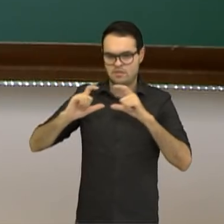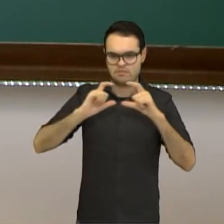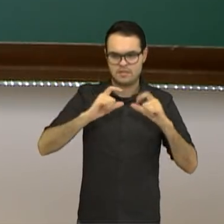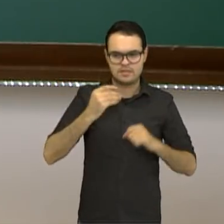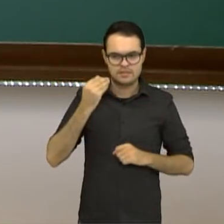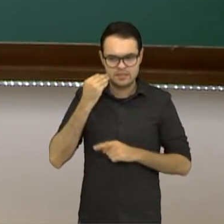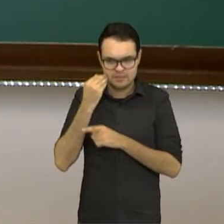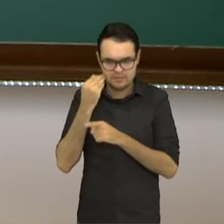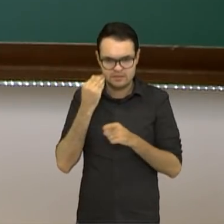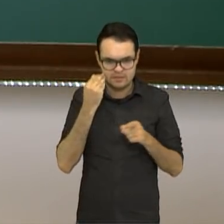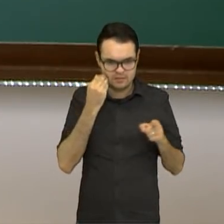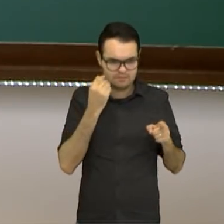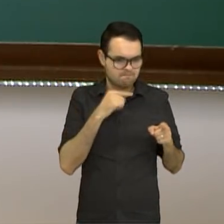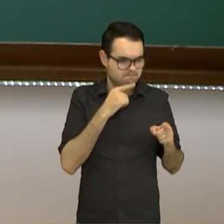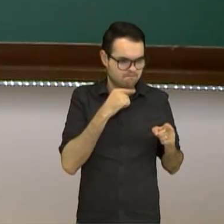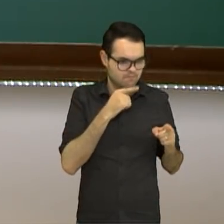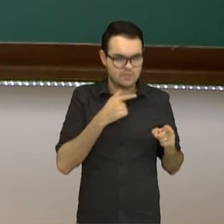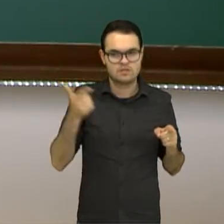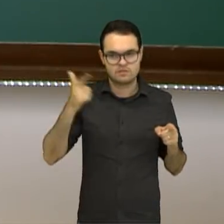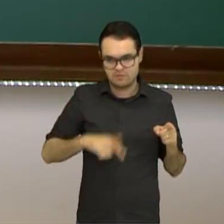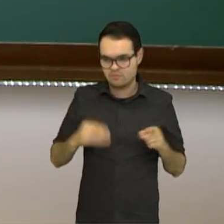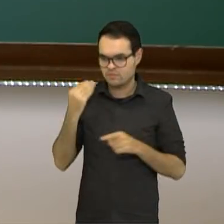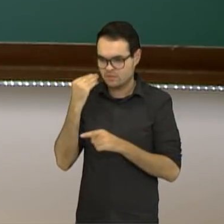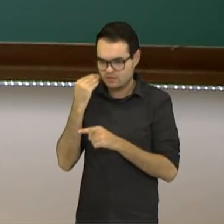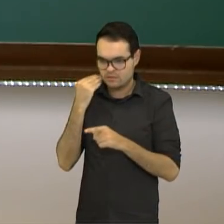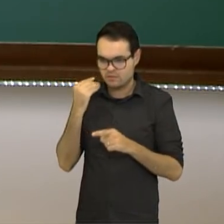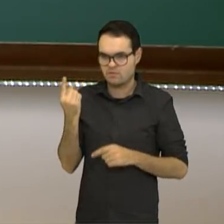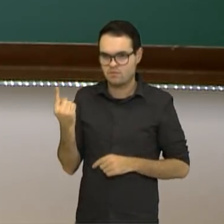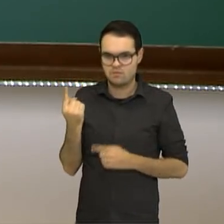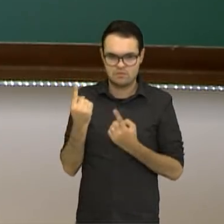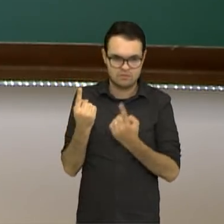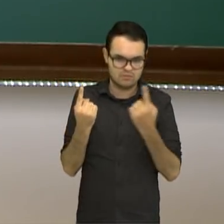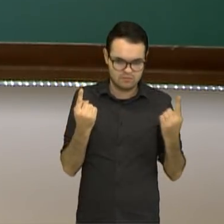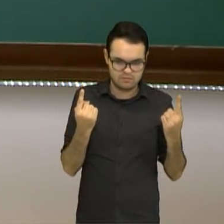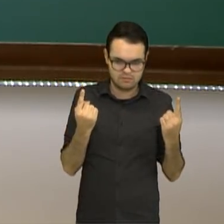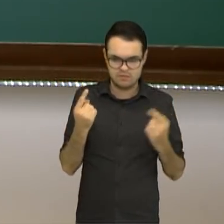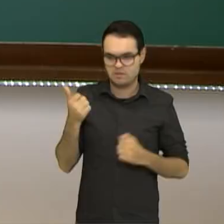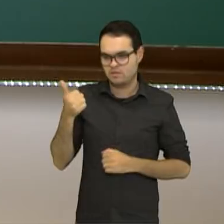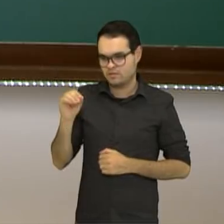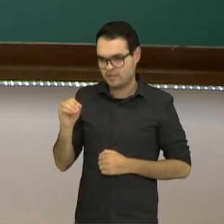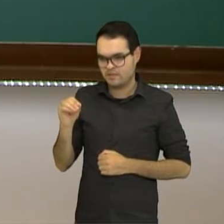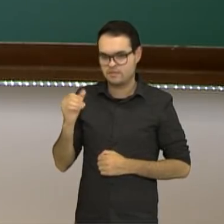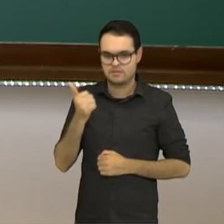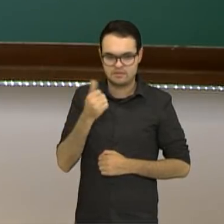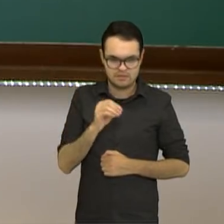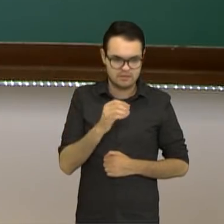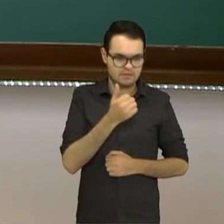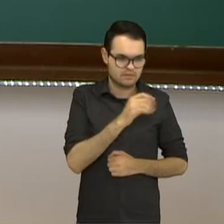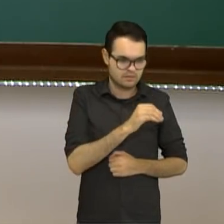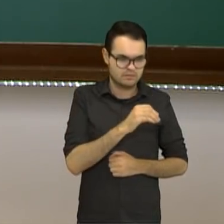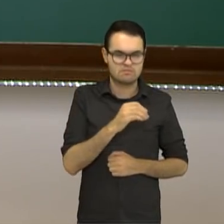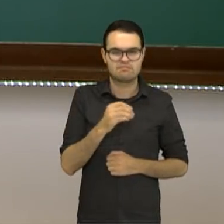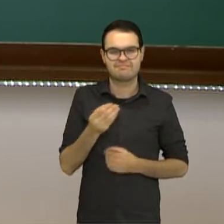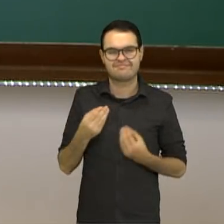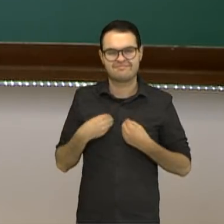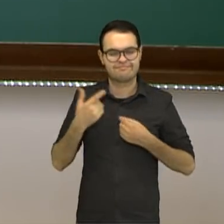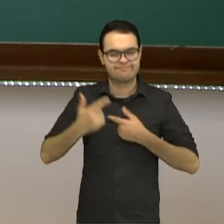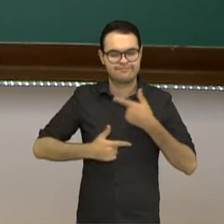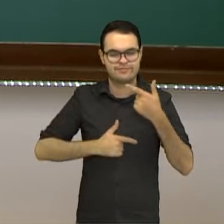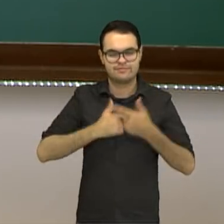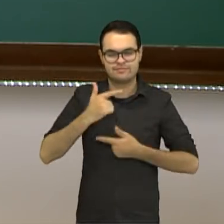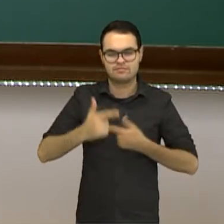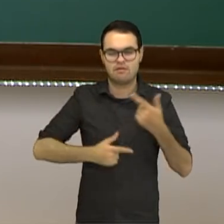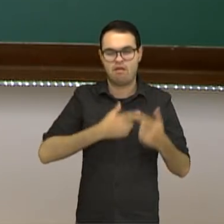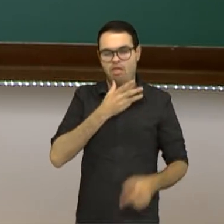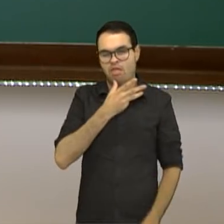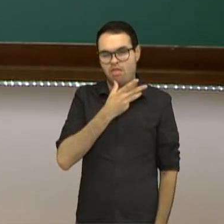tentativa? Posso fazer por tentativa. Posso pôr no 1, 1, 1 ou 10, 10, 10. Mas o que vai acontecer? Vai me dar uma trabalheira, não